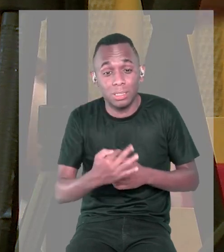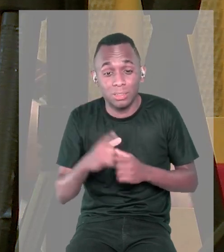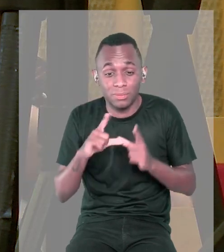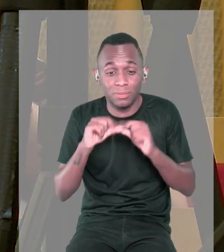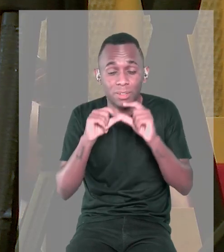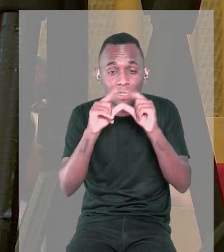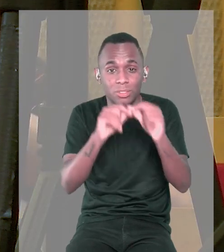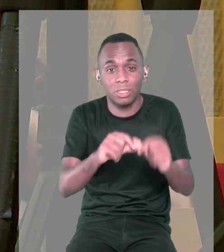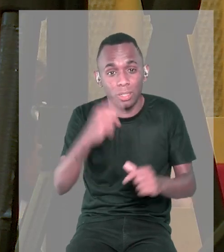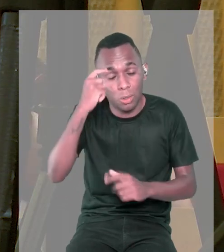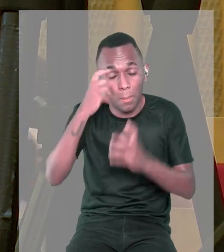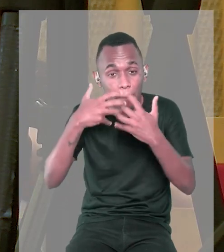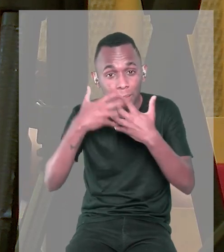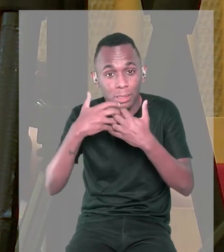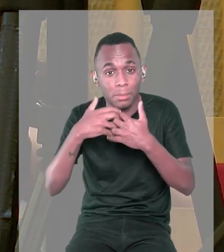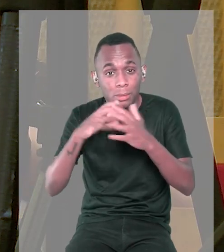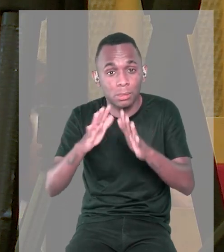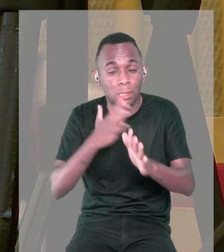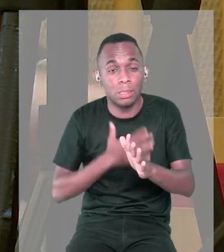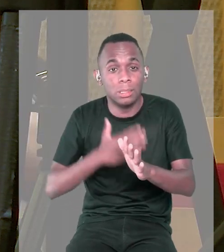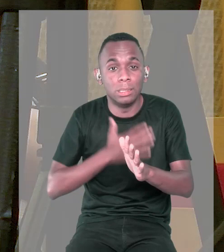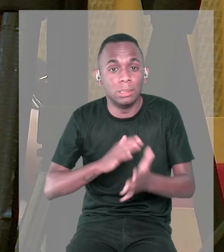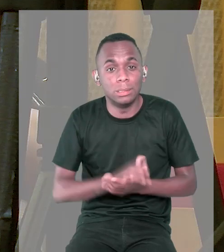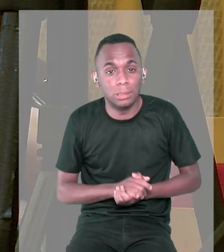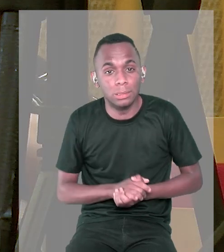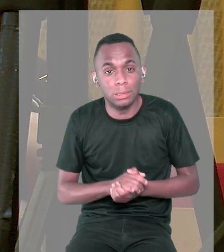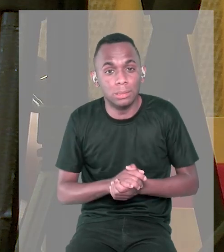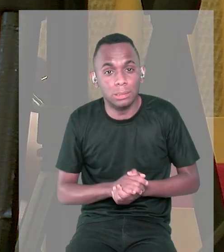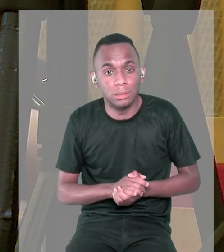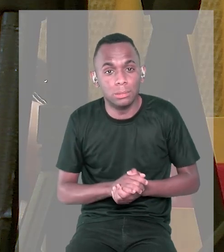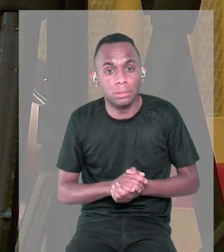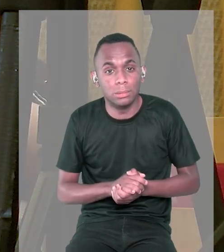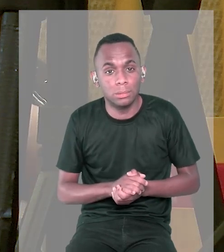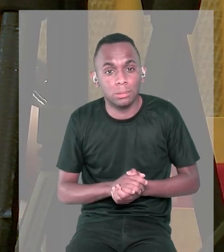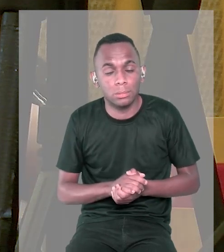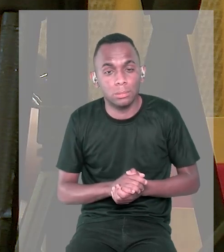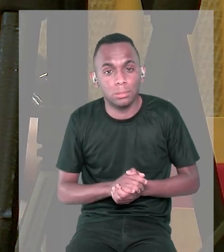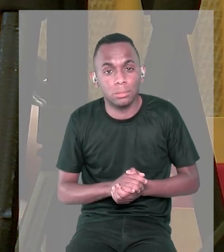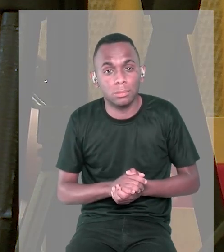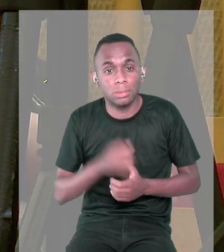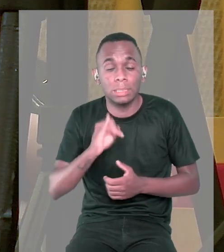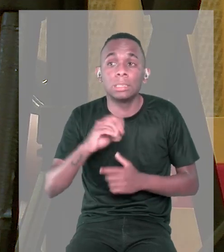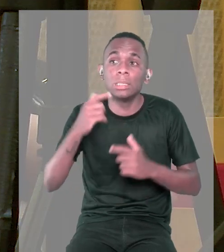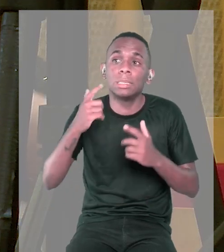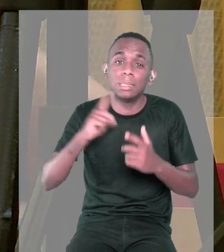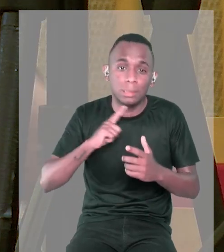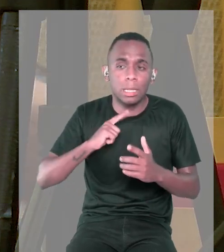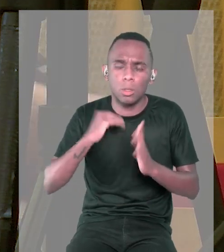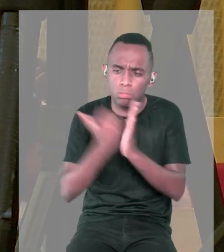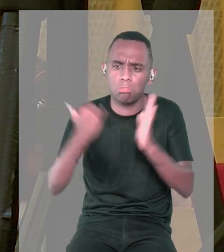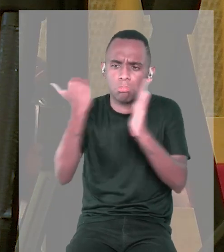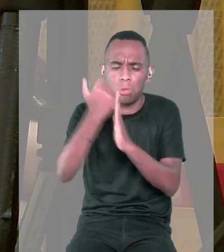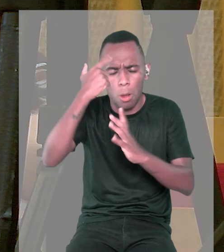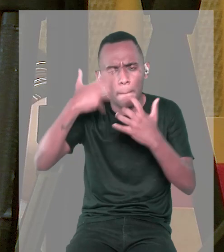Se não há aí uma potência para pensar o amor a partir de uma contraposição à técnica.